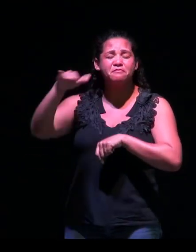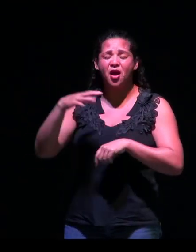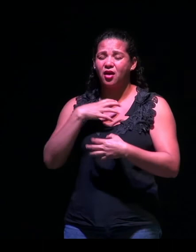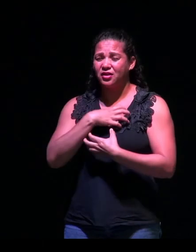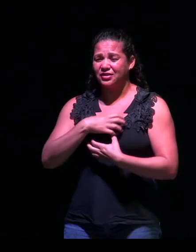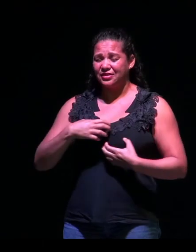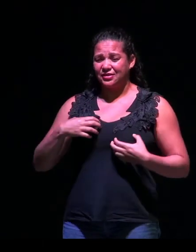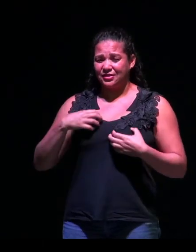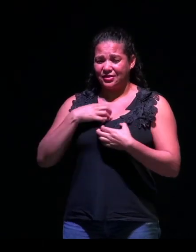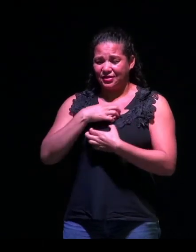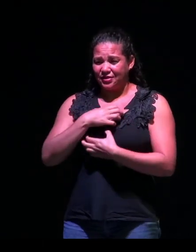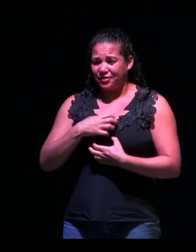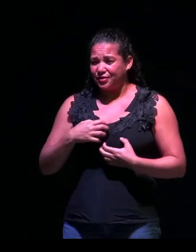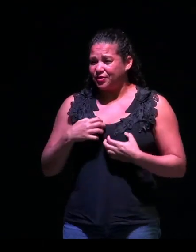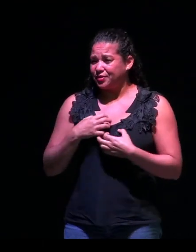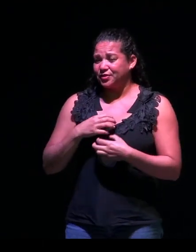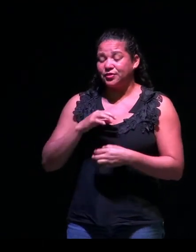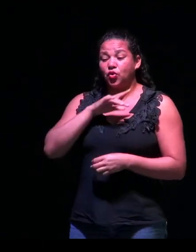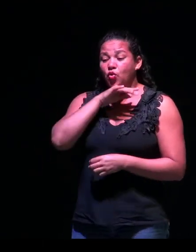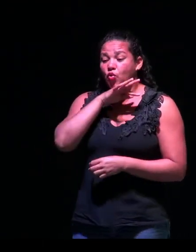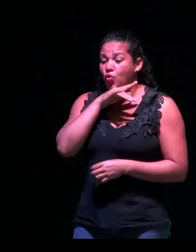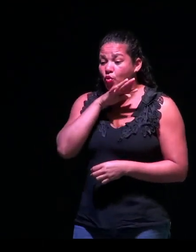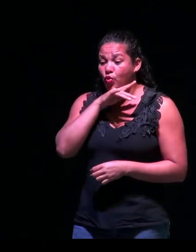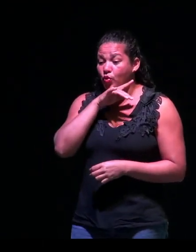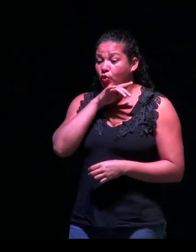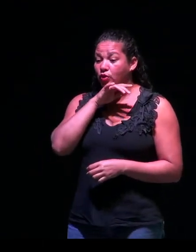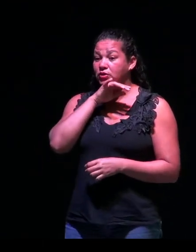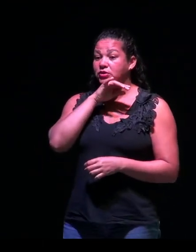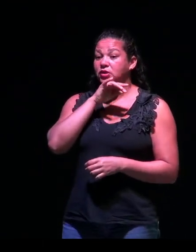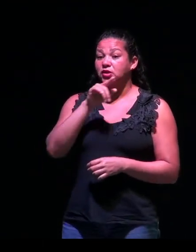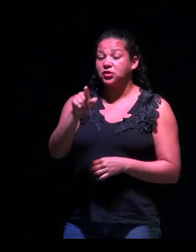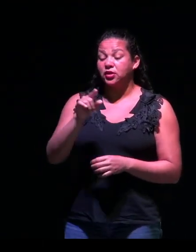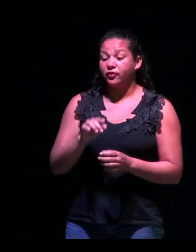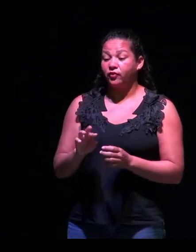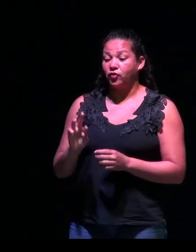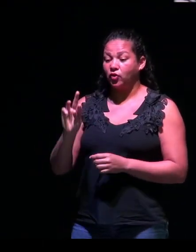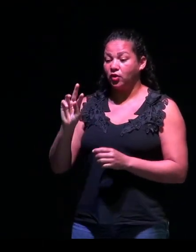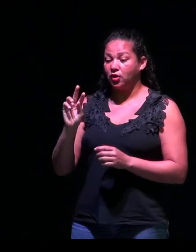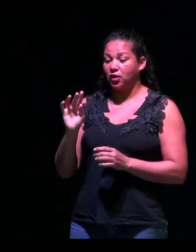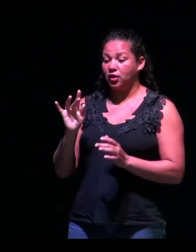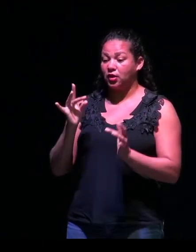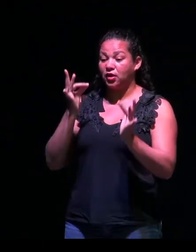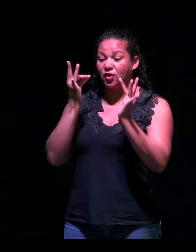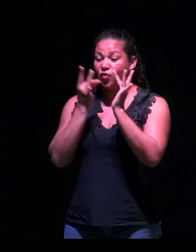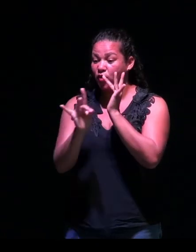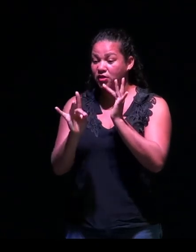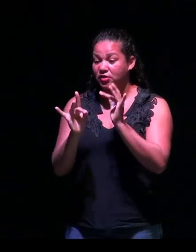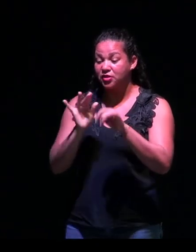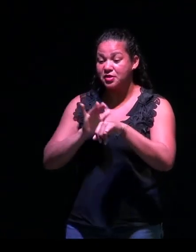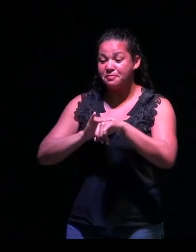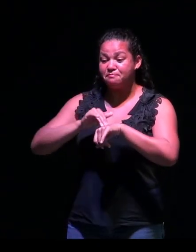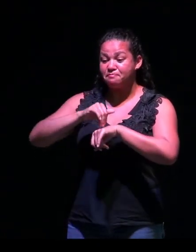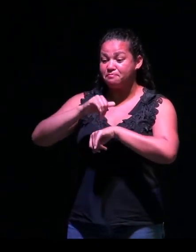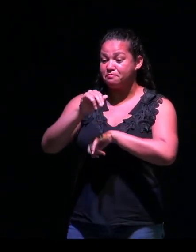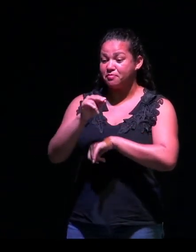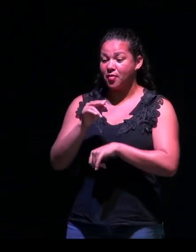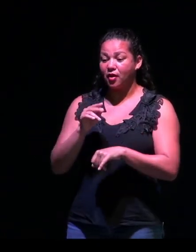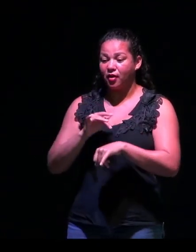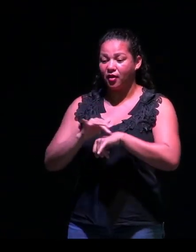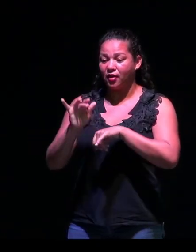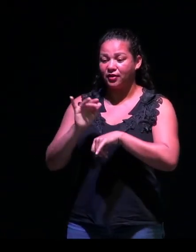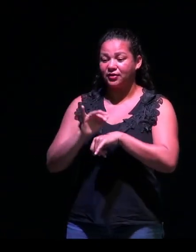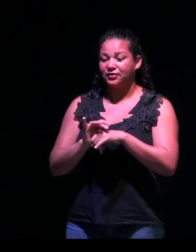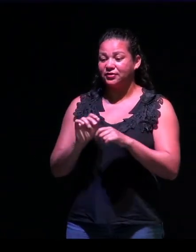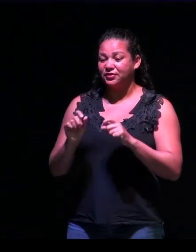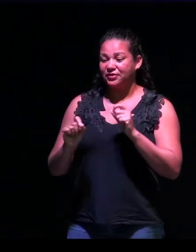o Hitler era maligno, você não conhece o anticristo. A Bíblia diz que ele nem afeição natural não terá por ninguém, terá um rosto sombrio, ele